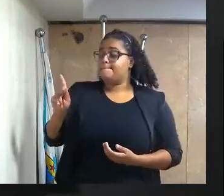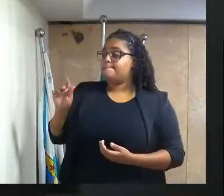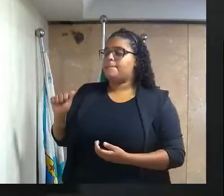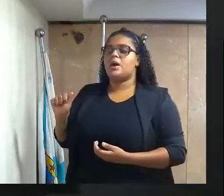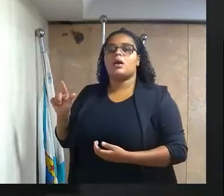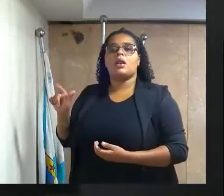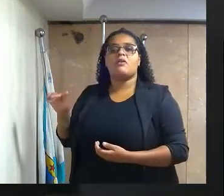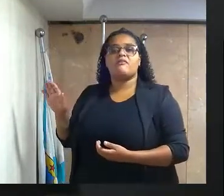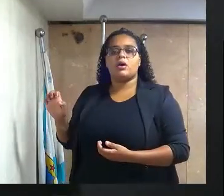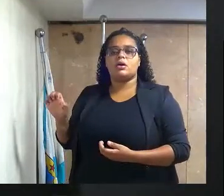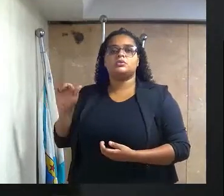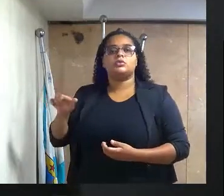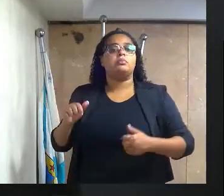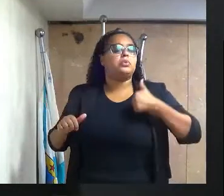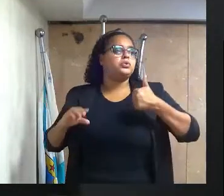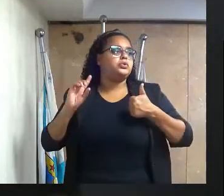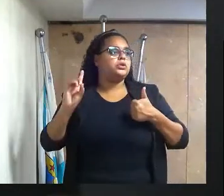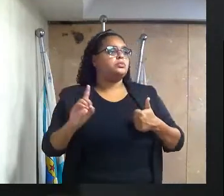distrito desse município.